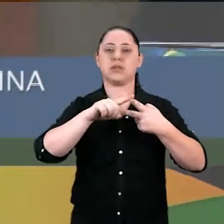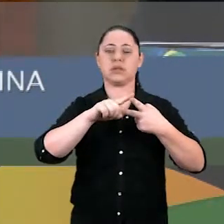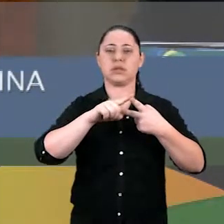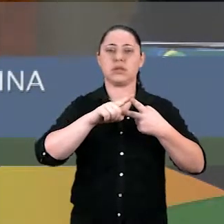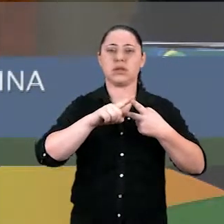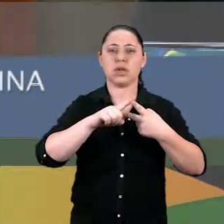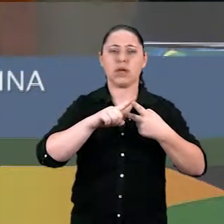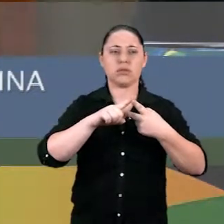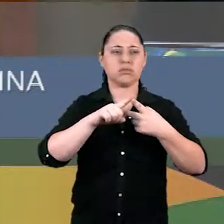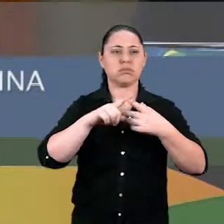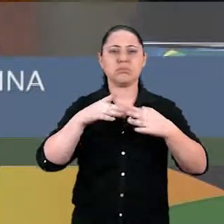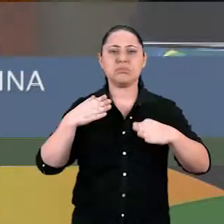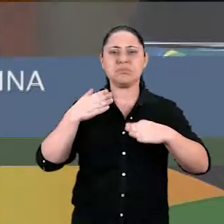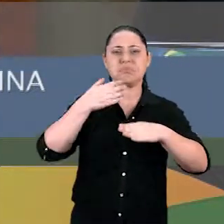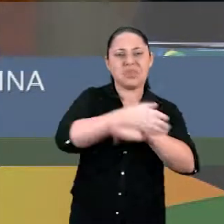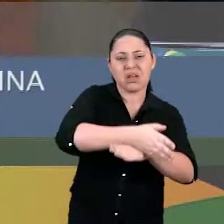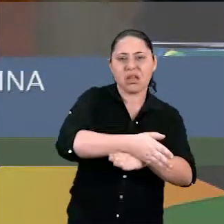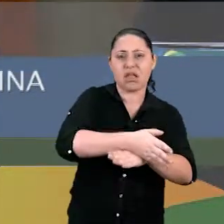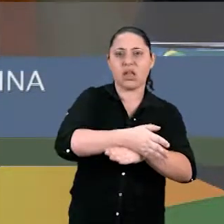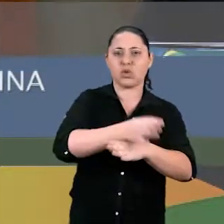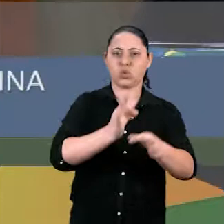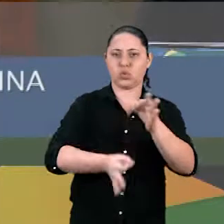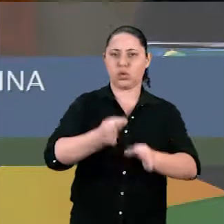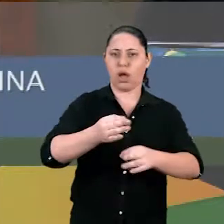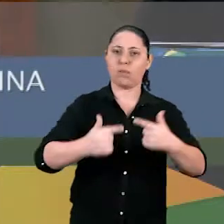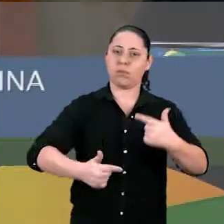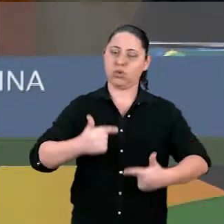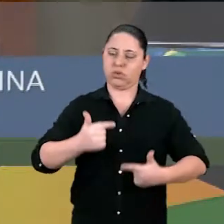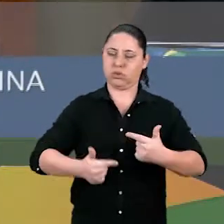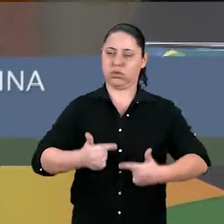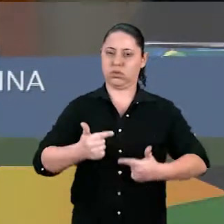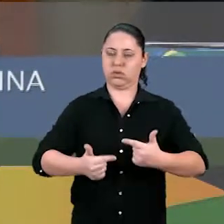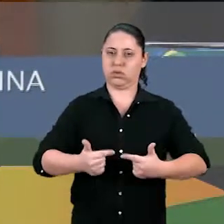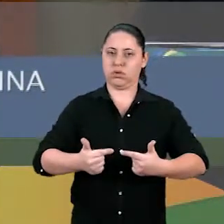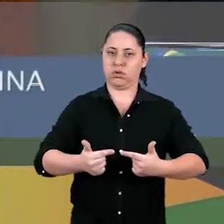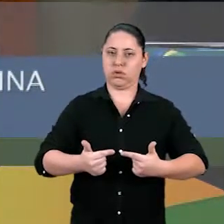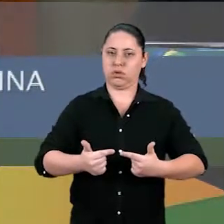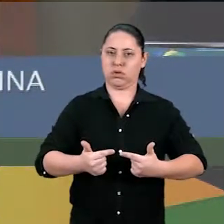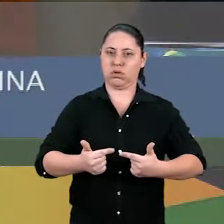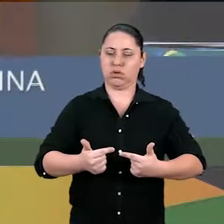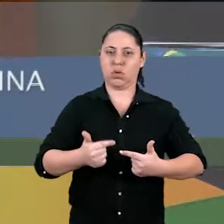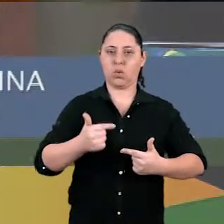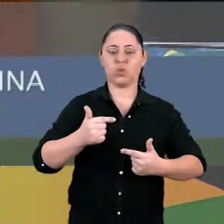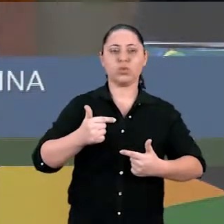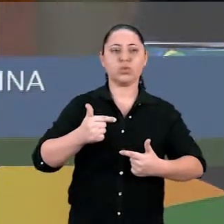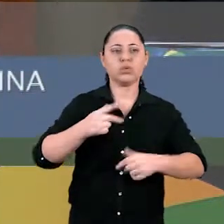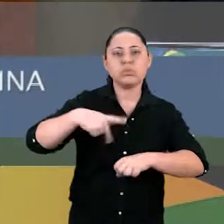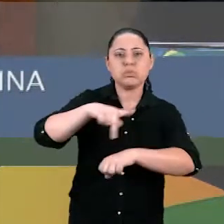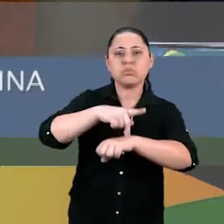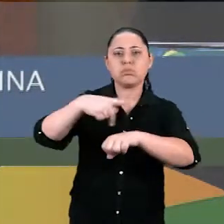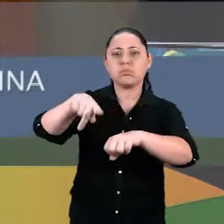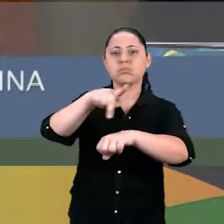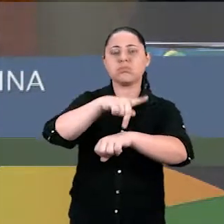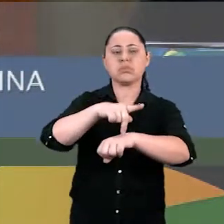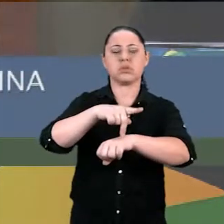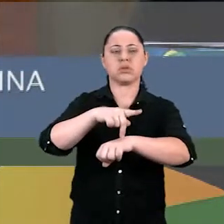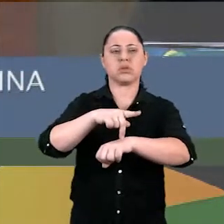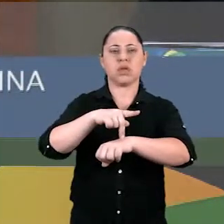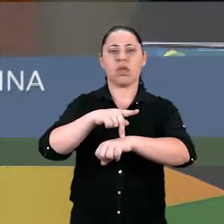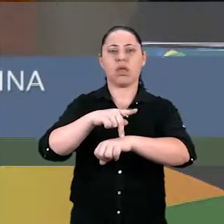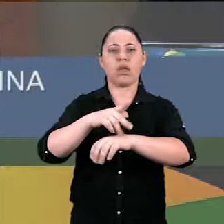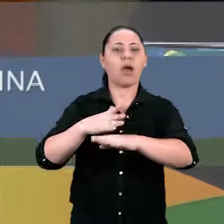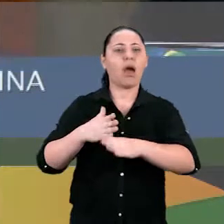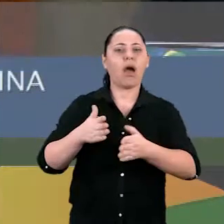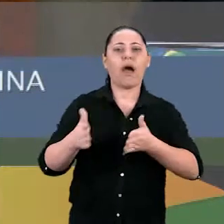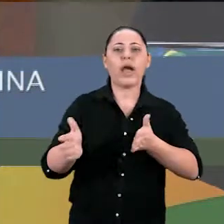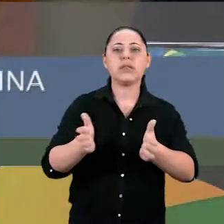coeficiente democrático da intervenção do judiciário nas questões políticas cruciais das nações é exatamente a questão